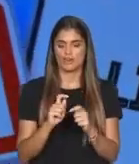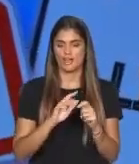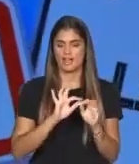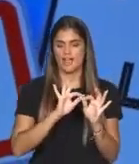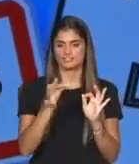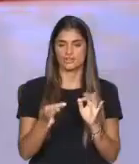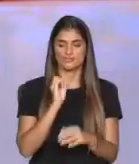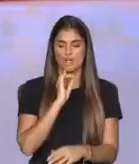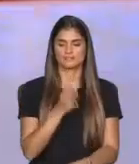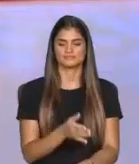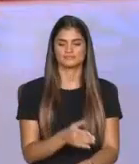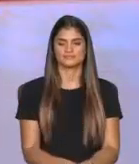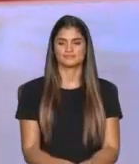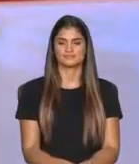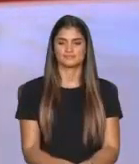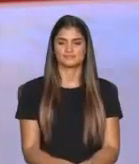casca.